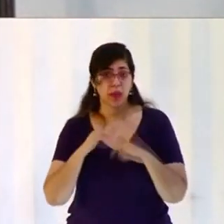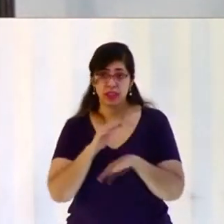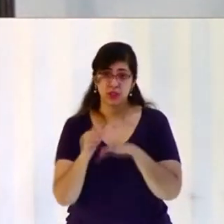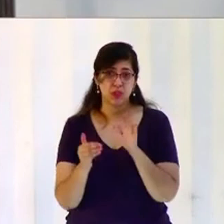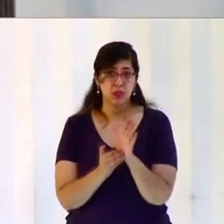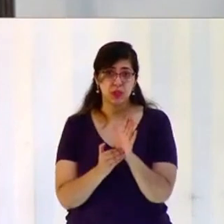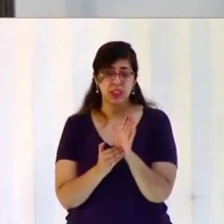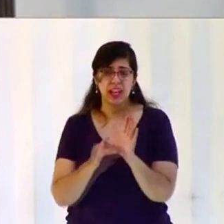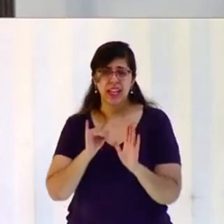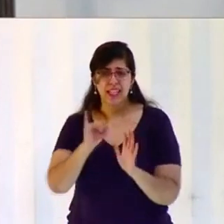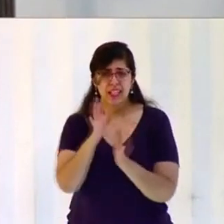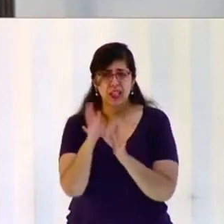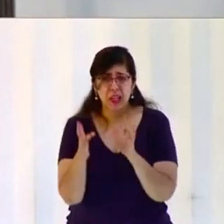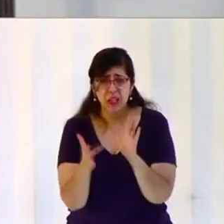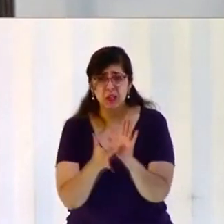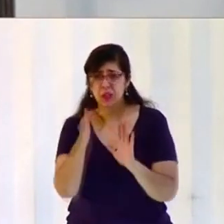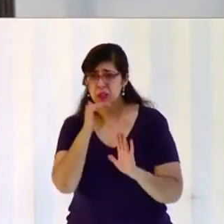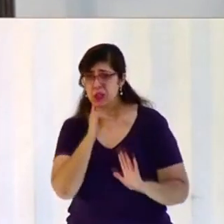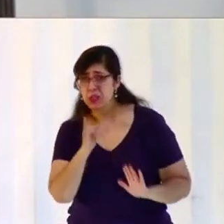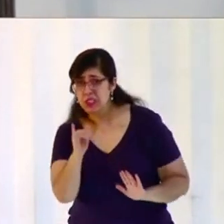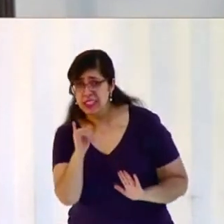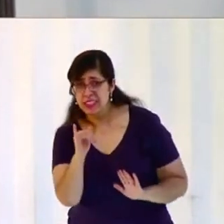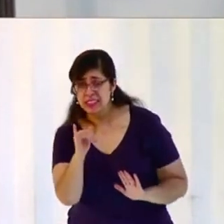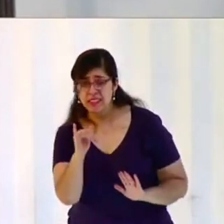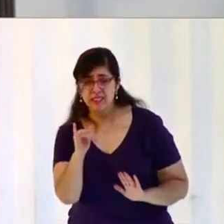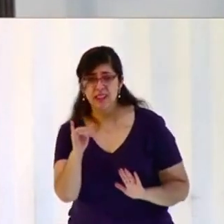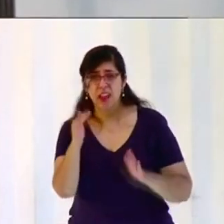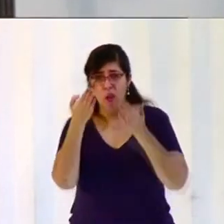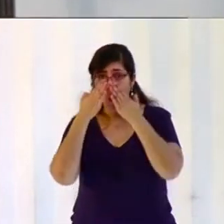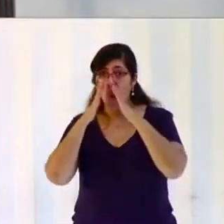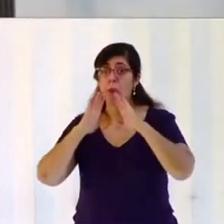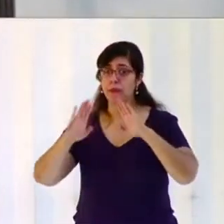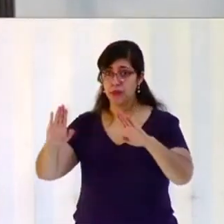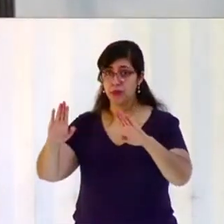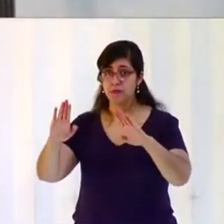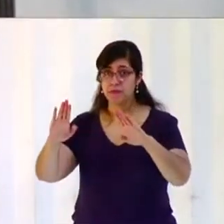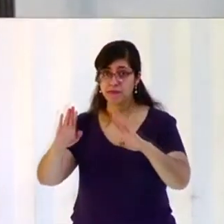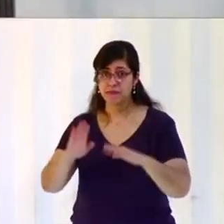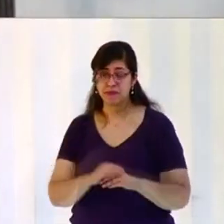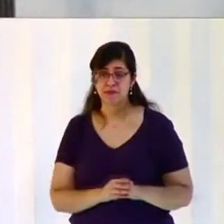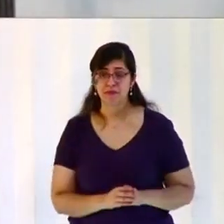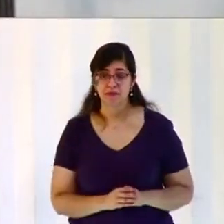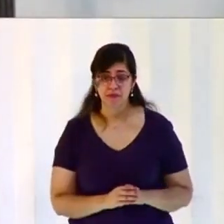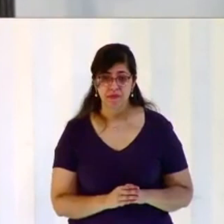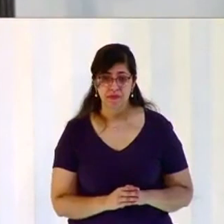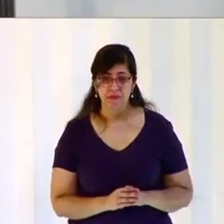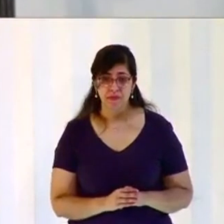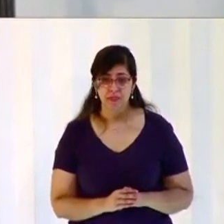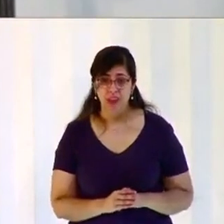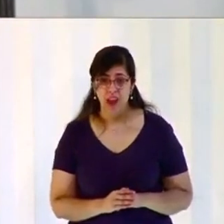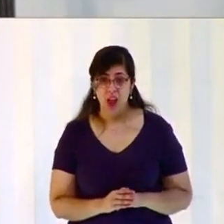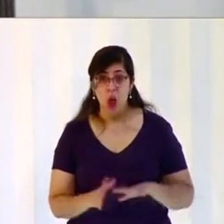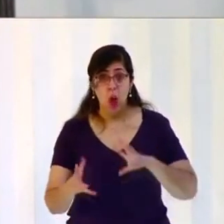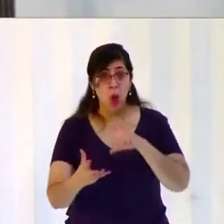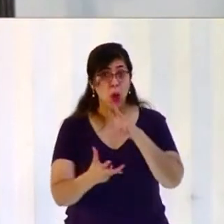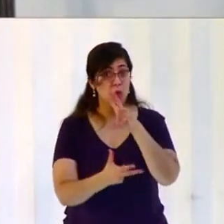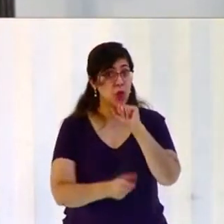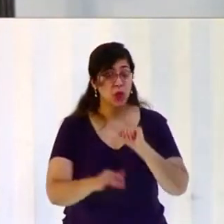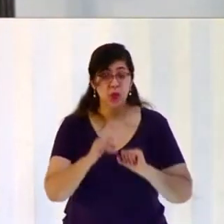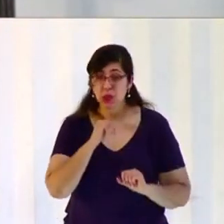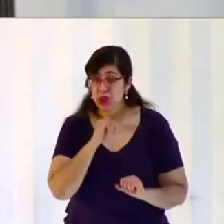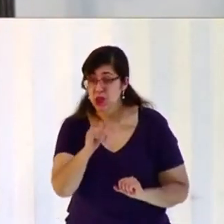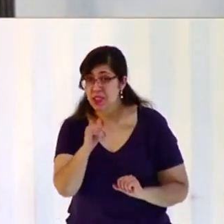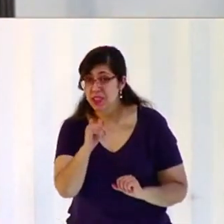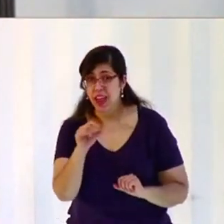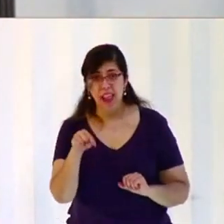Quando o Senhor Jesus diz, andem pelo caminho da humildade, a humanidade como um todo diz, não, esse não